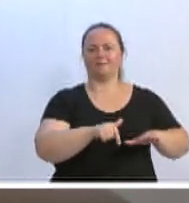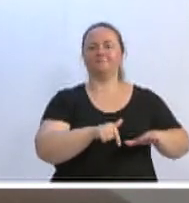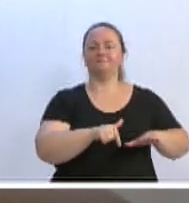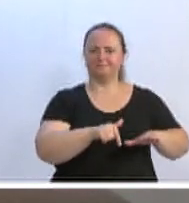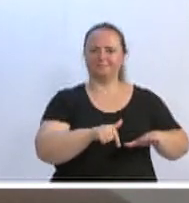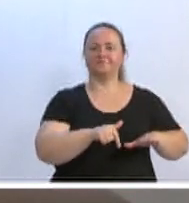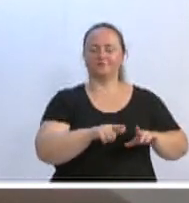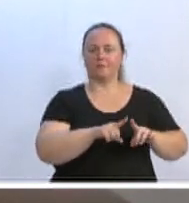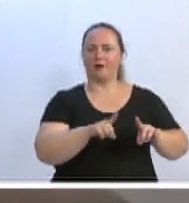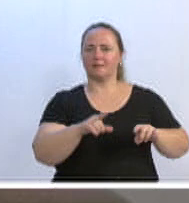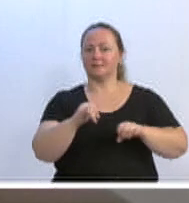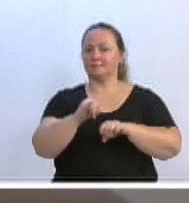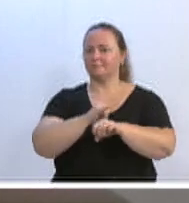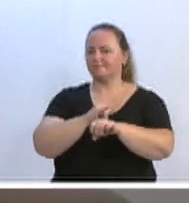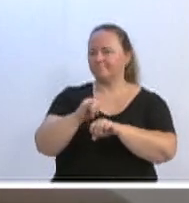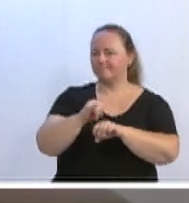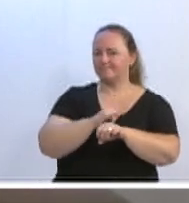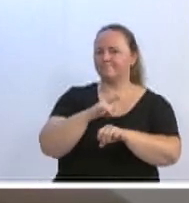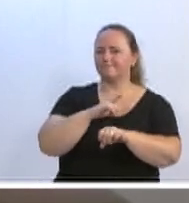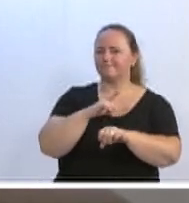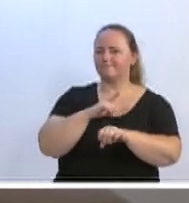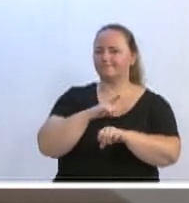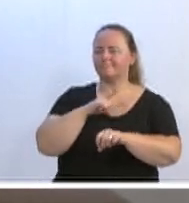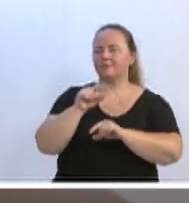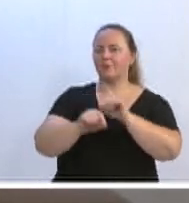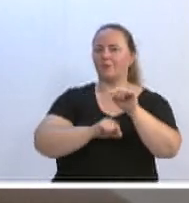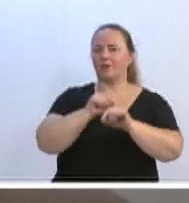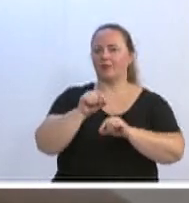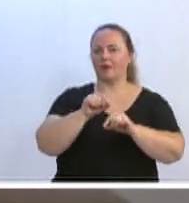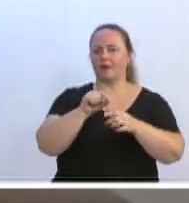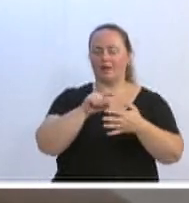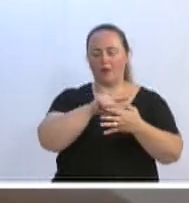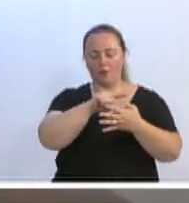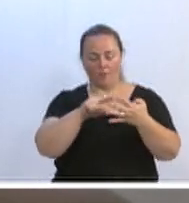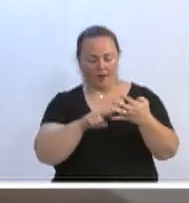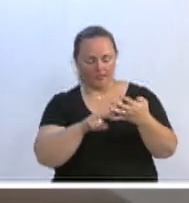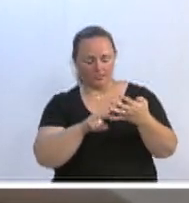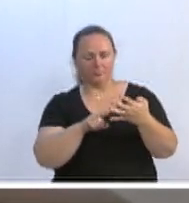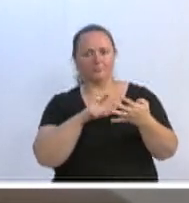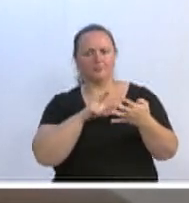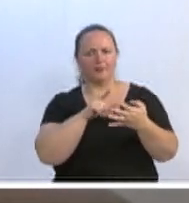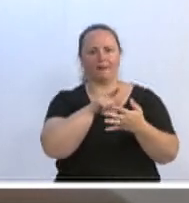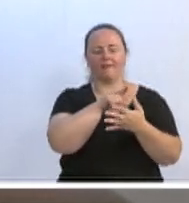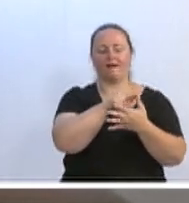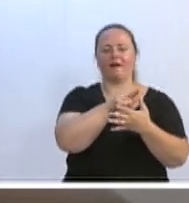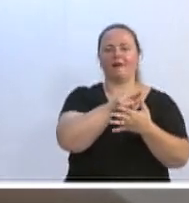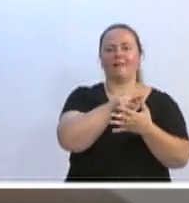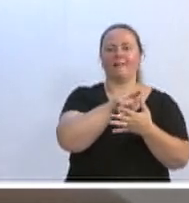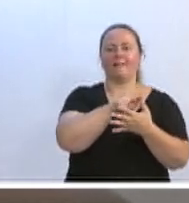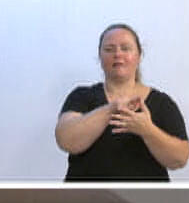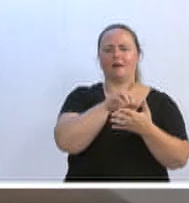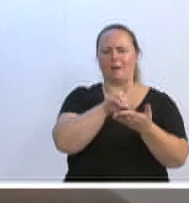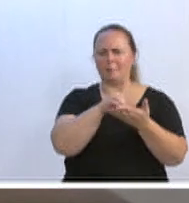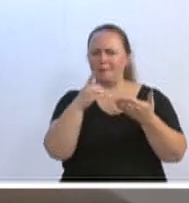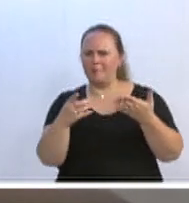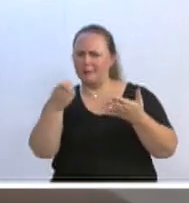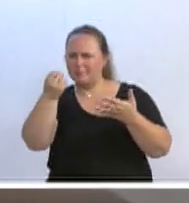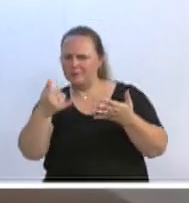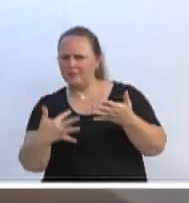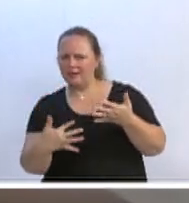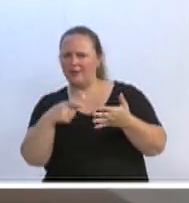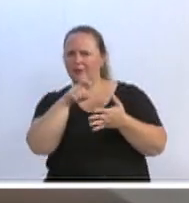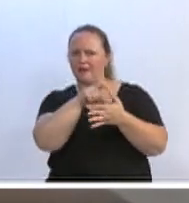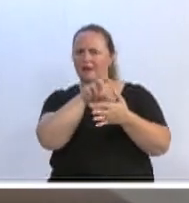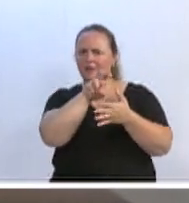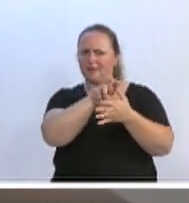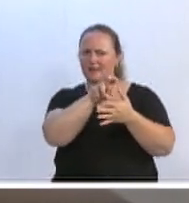há um recurso que nós chamamos de quinta medida. A Bíblia não fala de quinta medida propriamente dito, né?